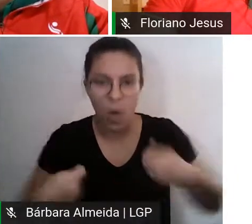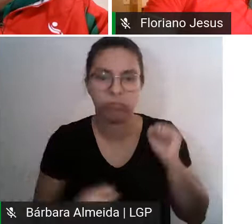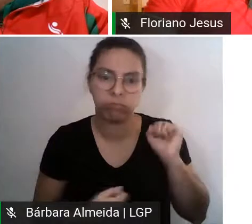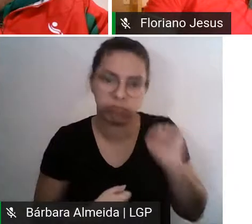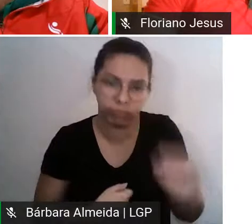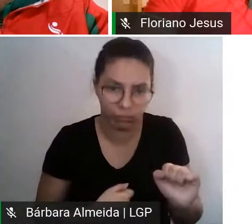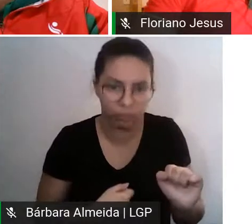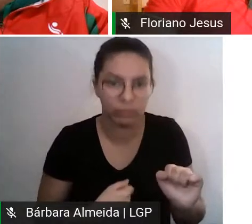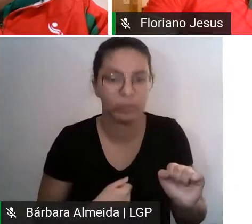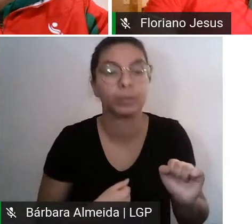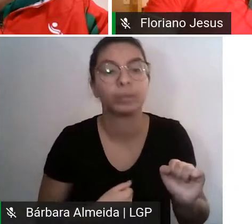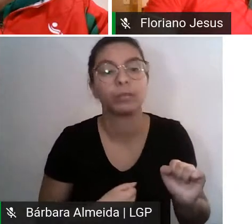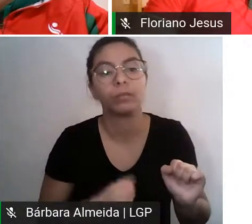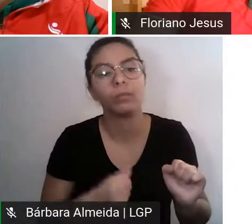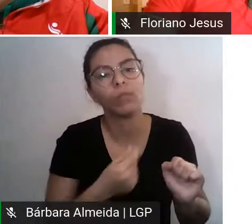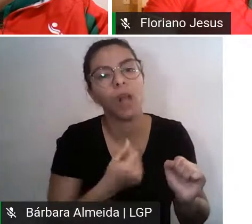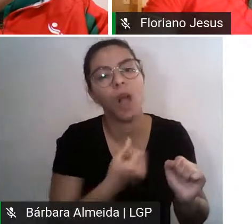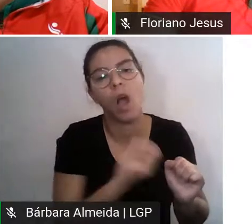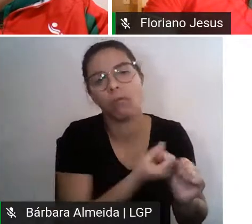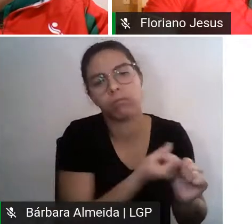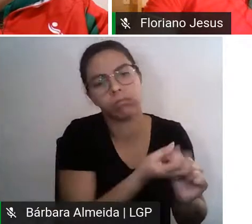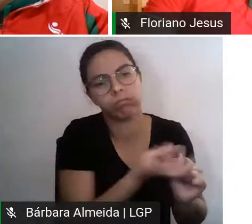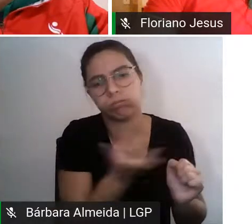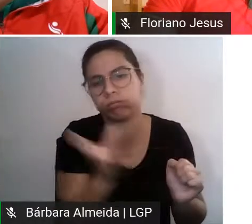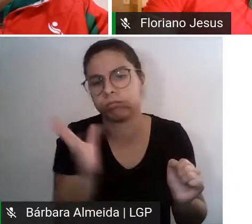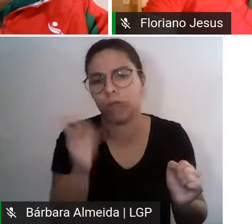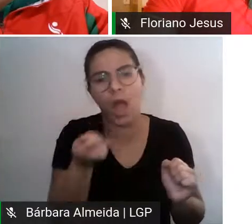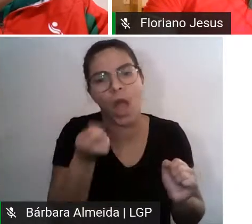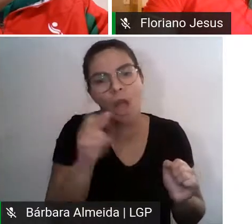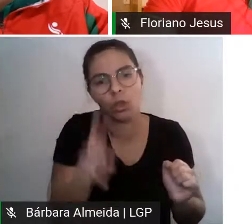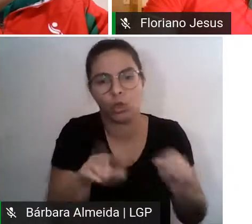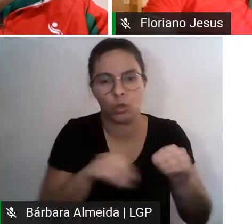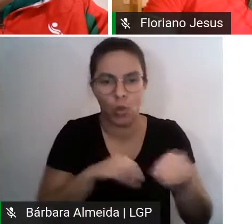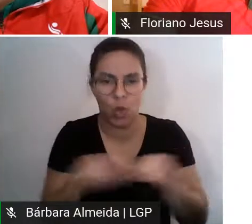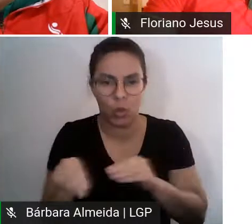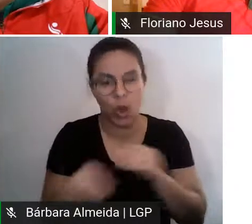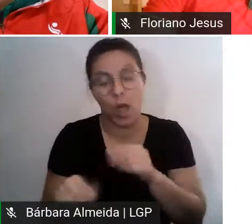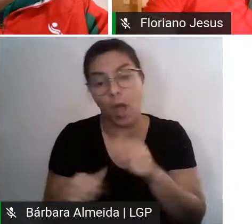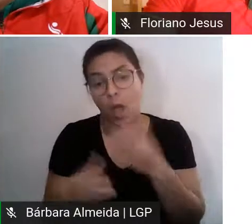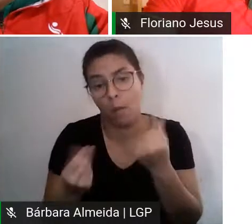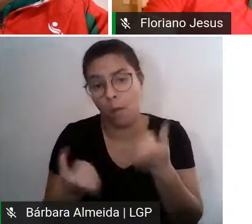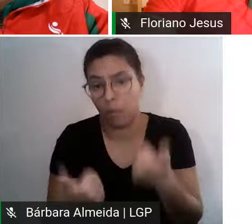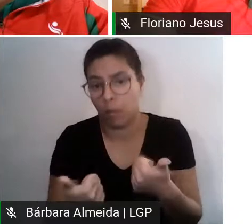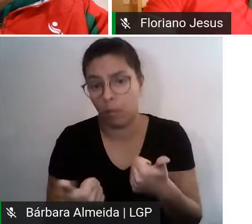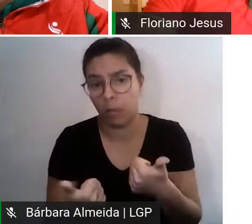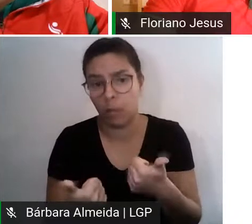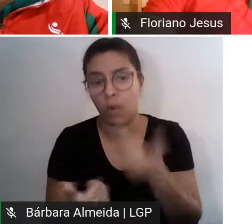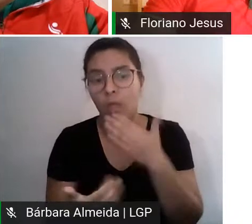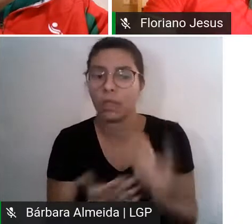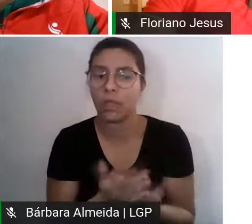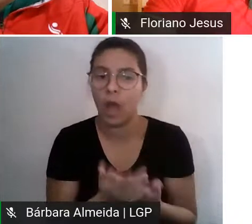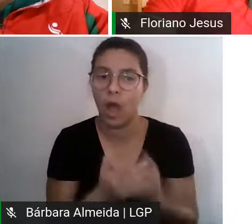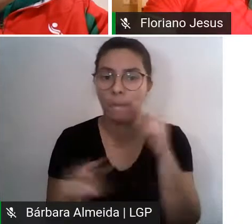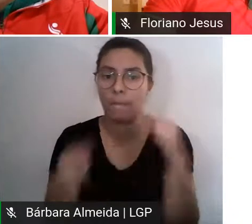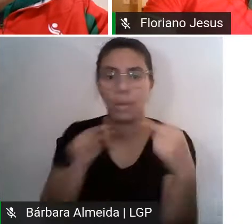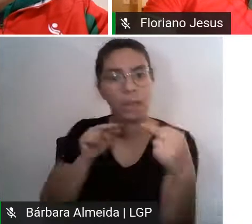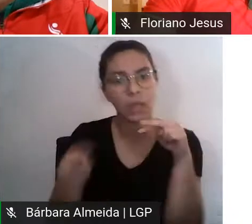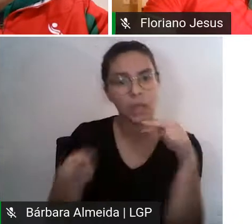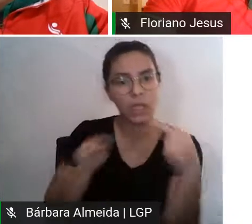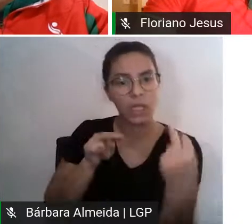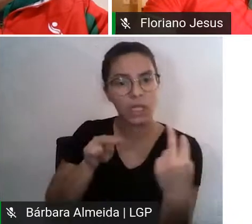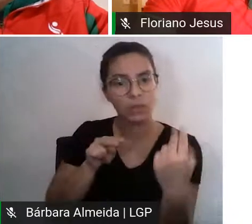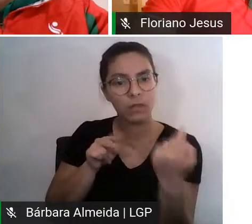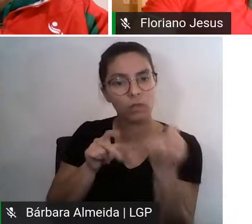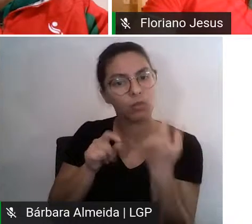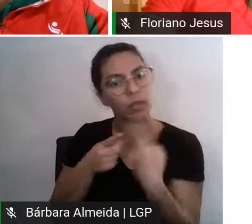mas depois temos muitos ex-jogadores, o que é bom, porque é uma perspectiva completamente diferente na